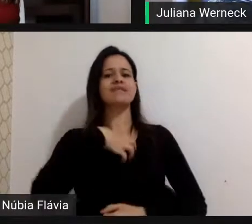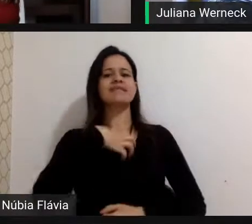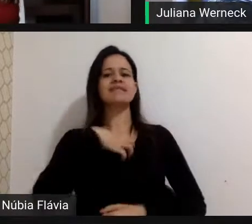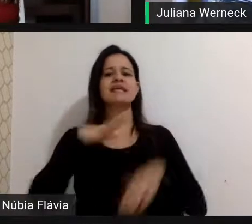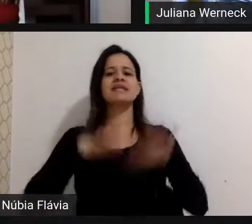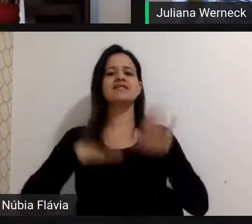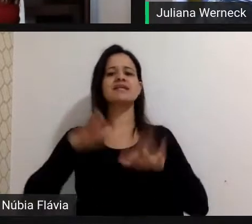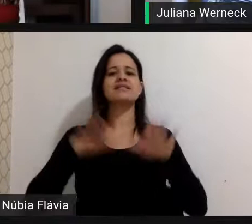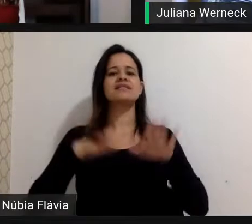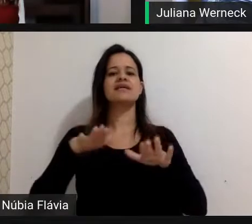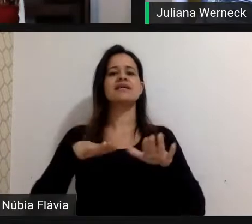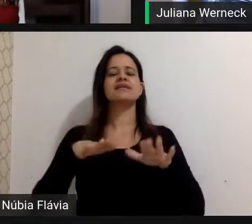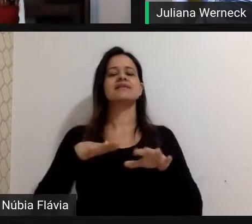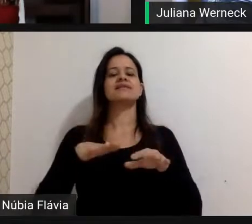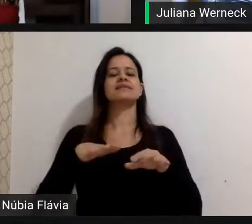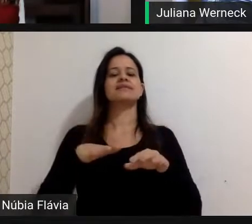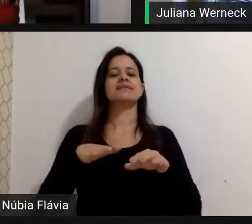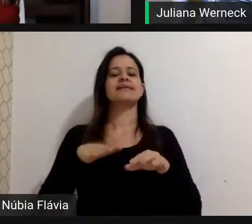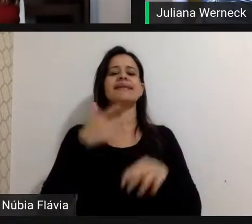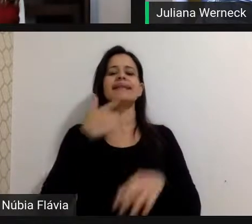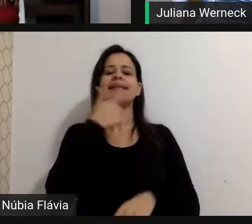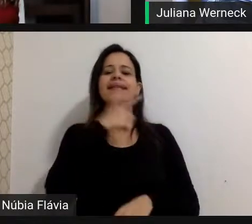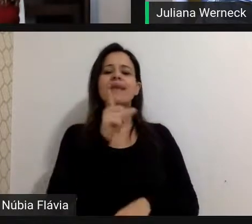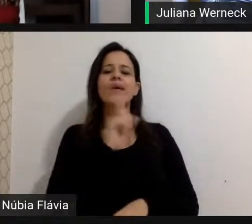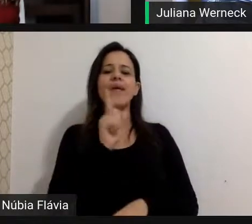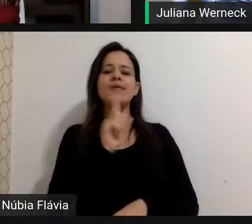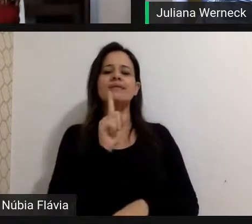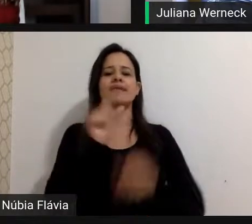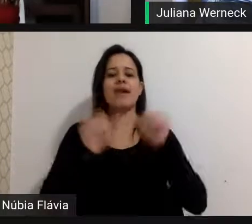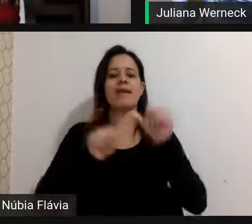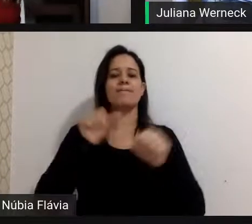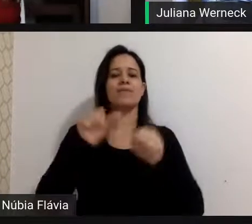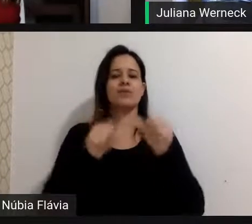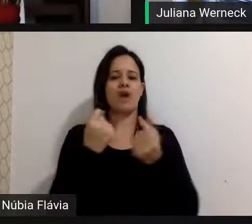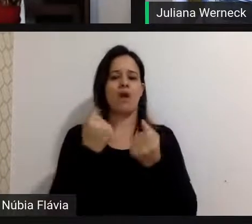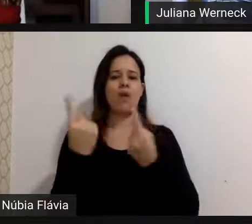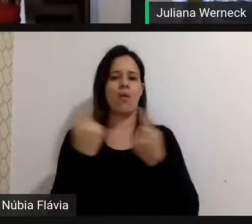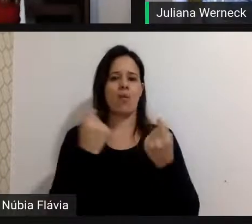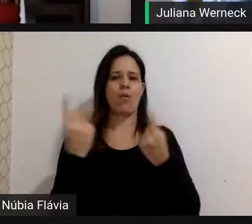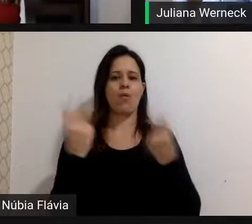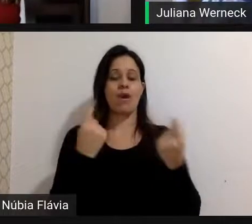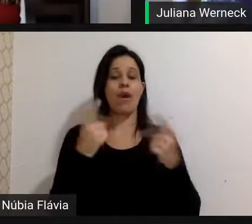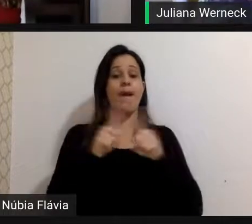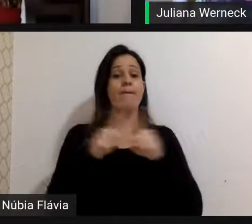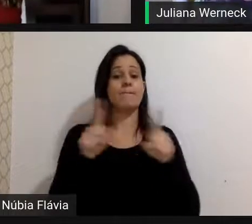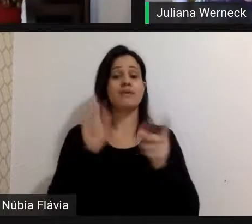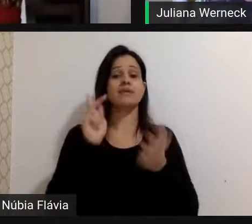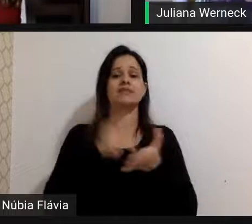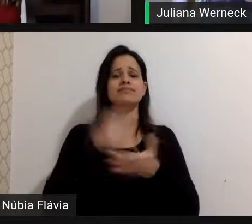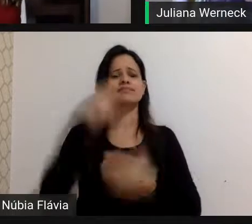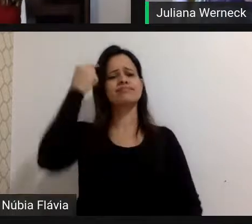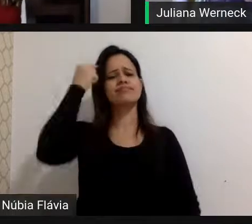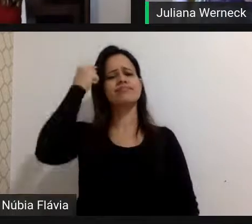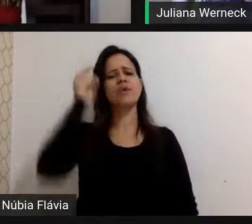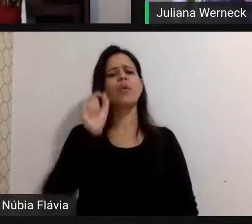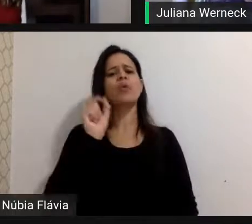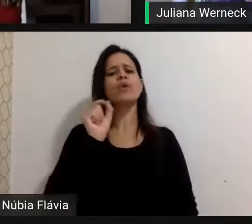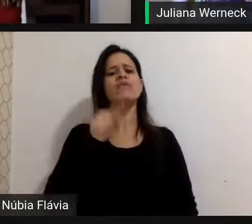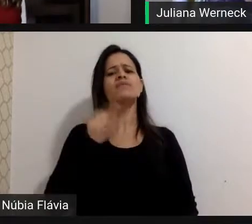vezes, compelidos, às vezes não conseguem realmente mudar a situação, mas realmente pensa, o que você pode